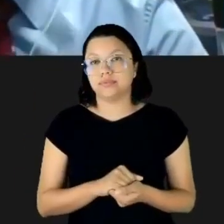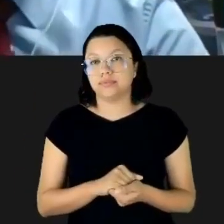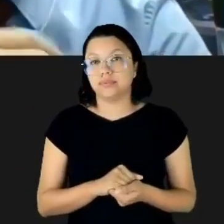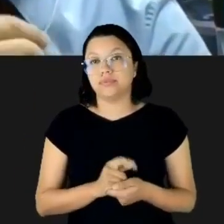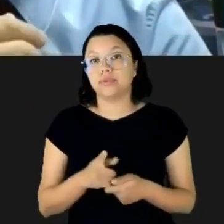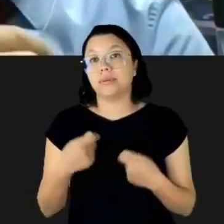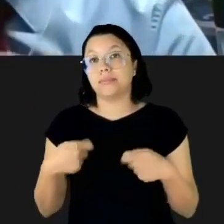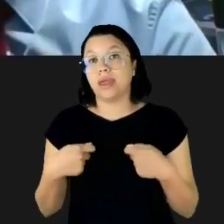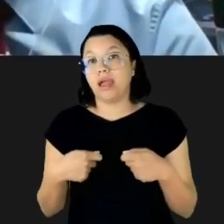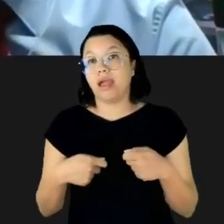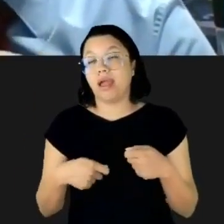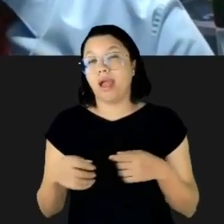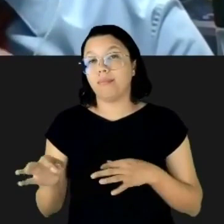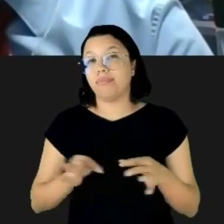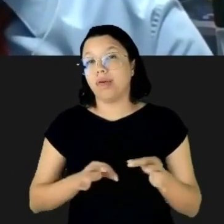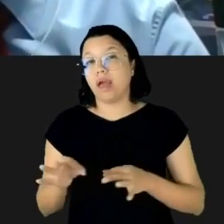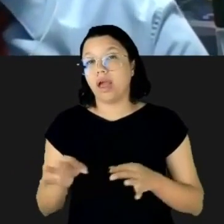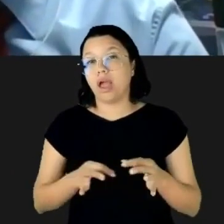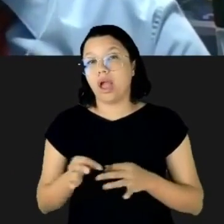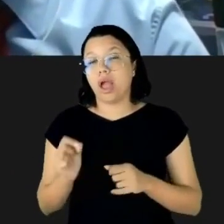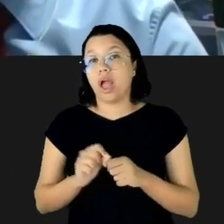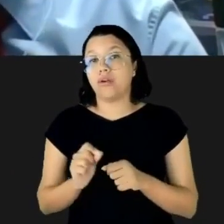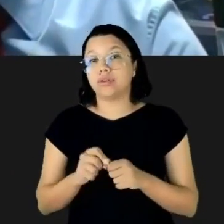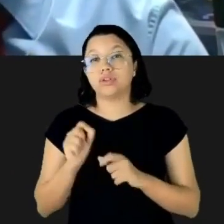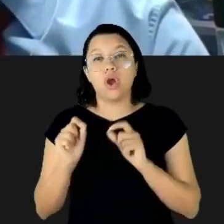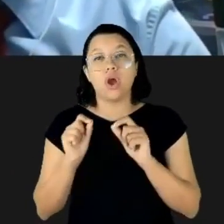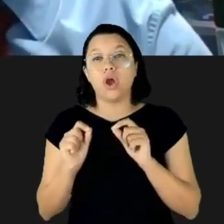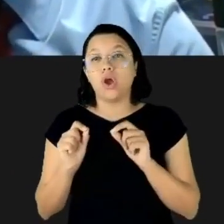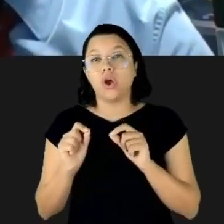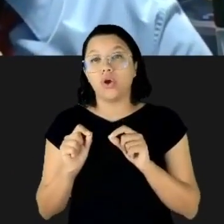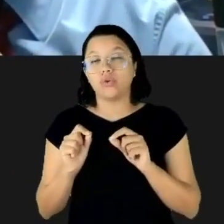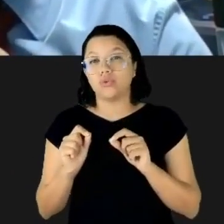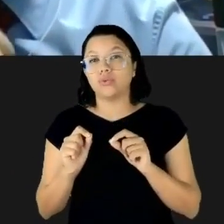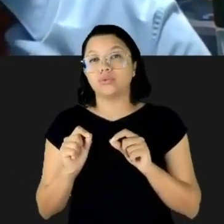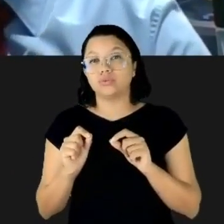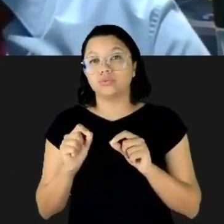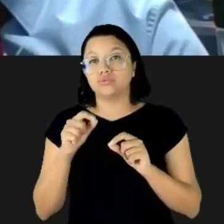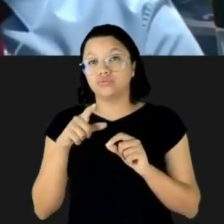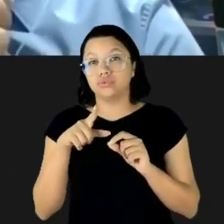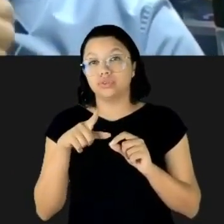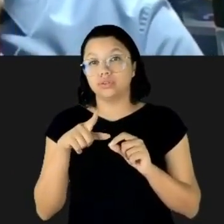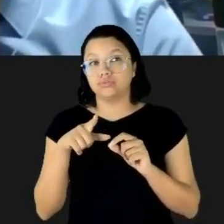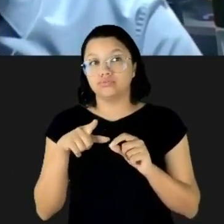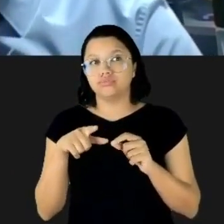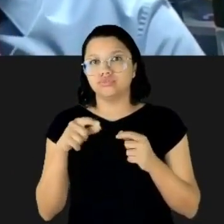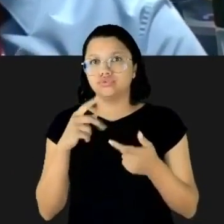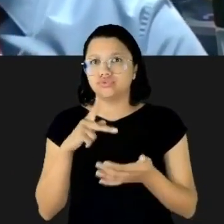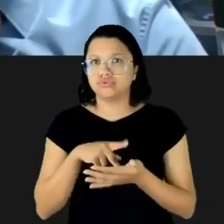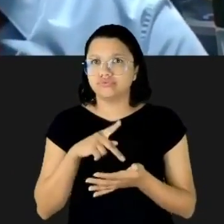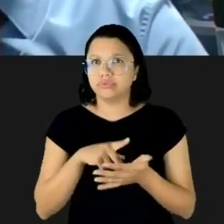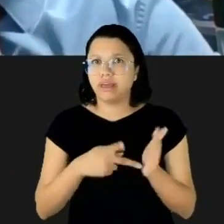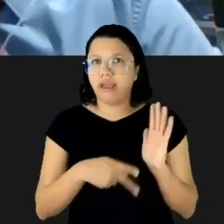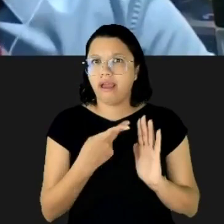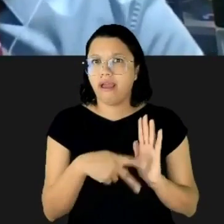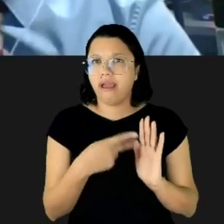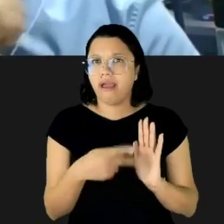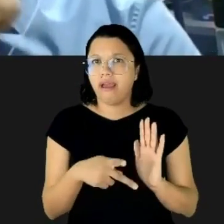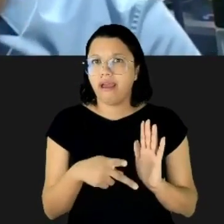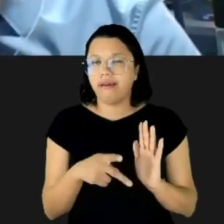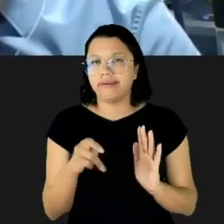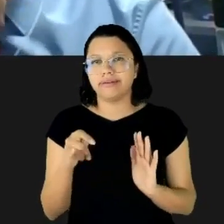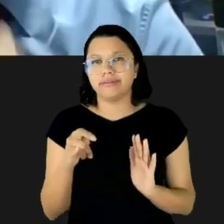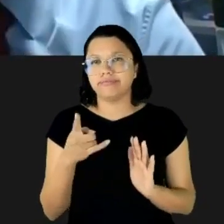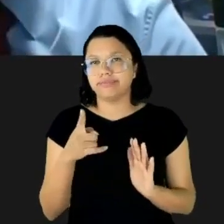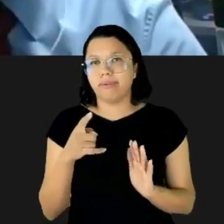você precisa planejar e executar o que você você efetivamente planejou porque senão você perde a